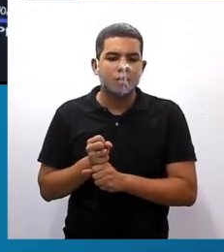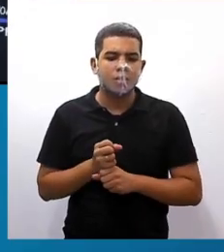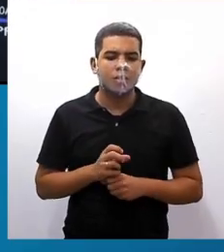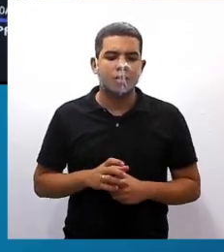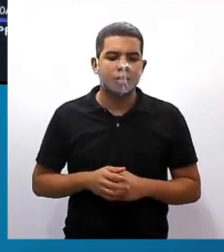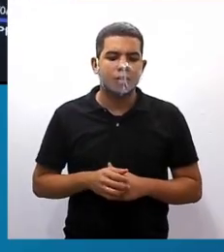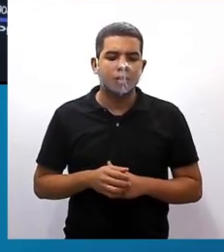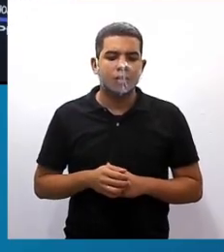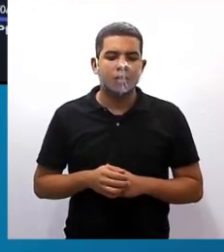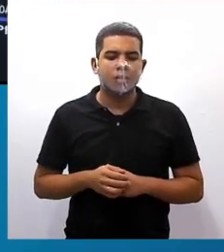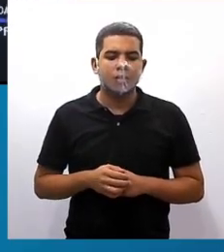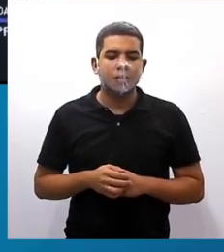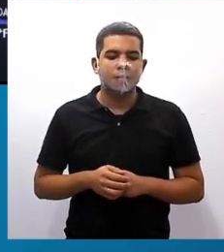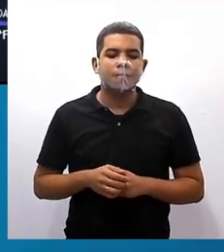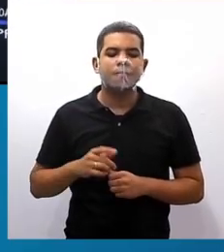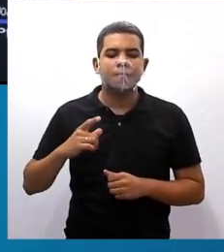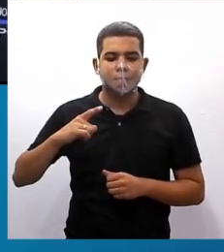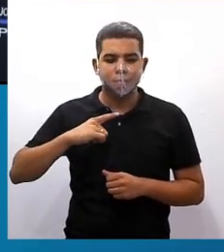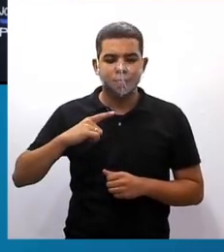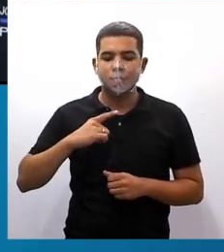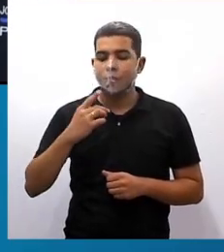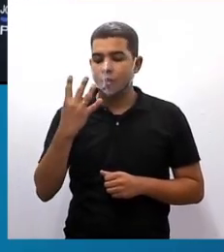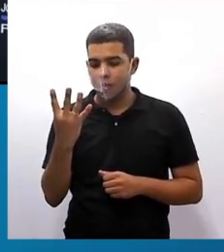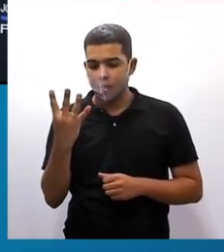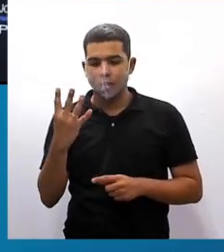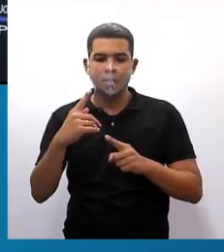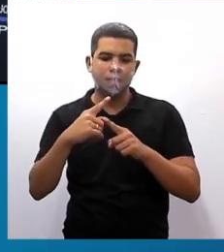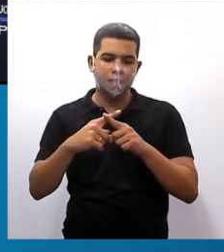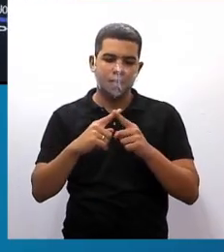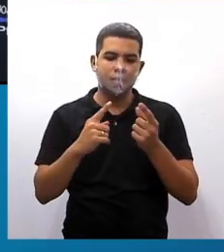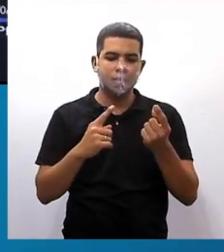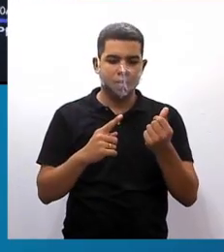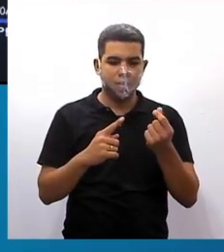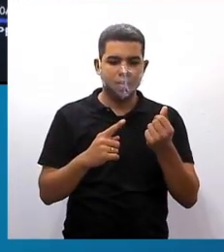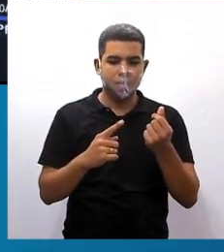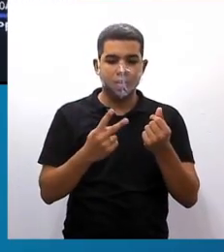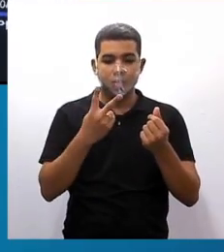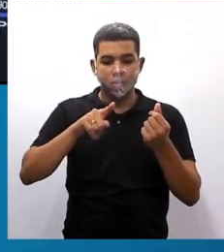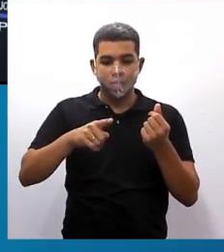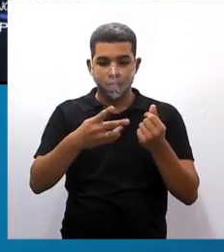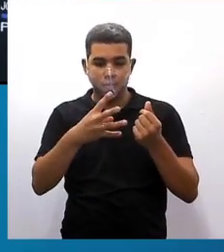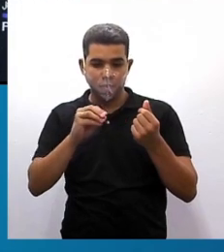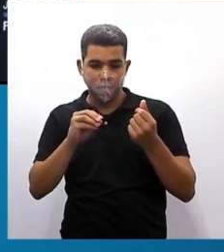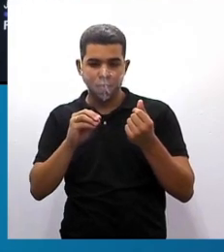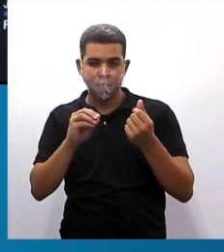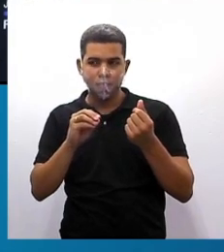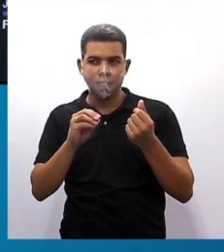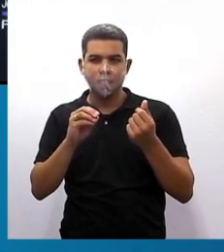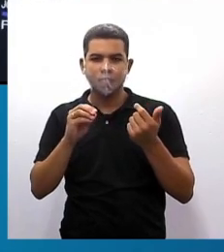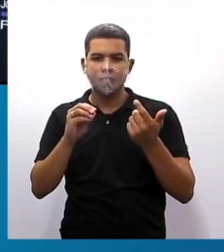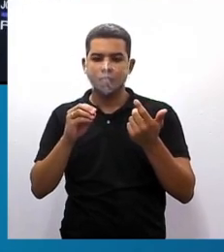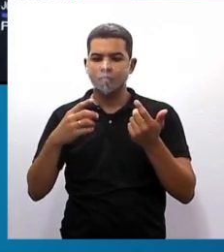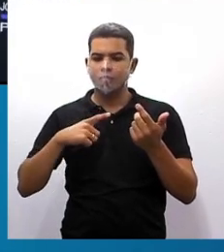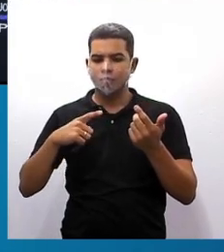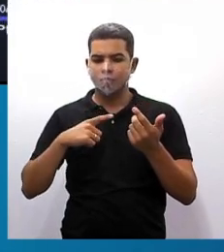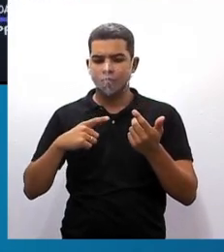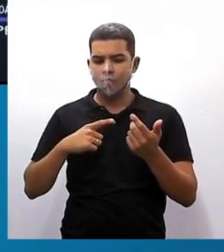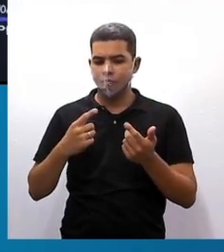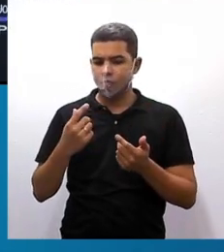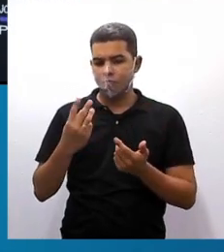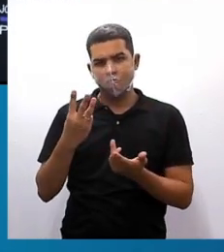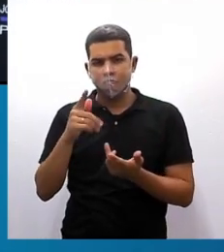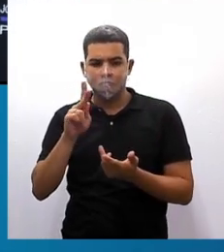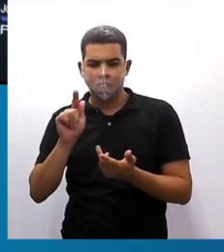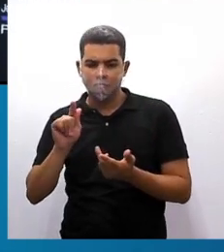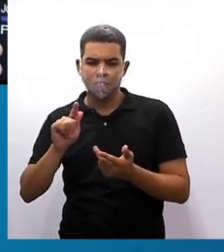arroz? Você vai ver o preço. Então, vai ser 4 vezes o preço, que é 2,40. E 3 kg de feijão. 3 vezes o